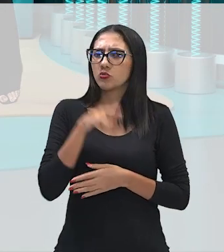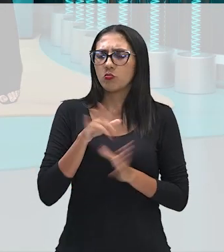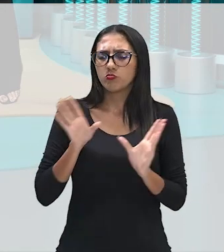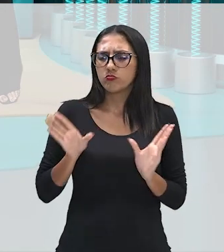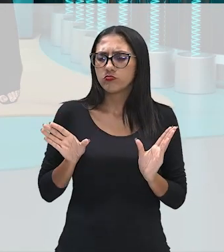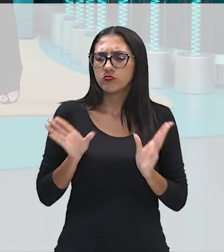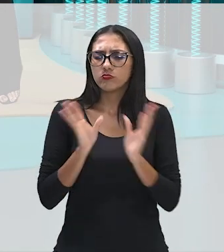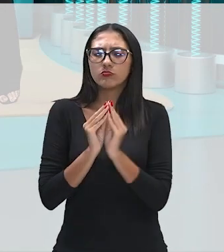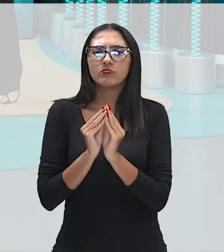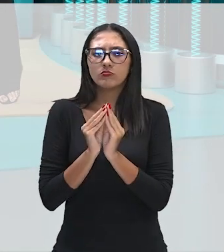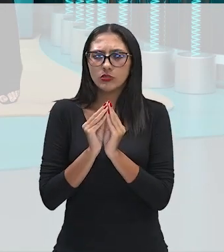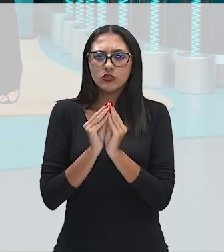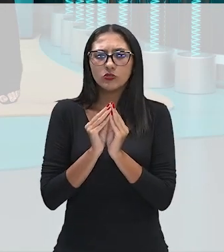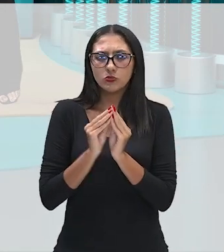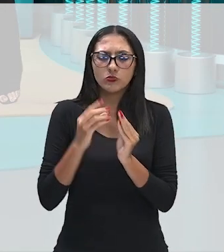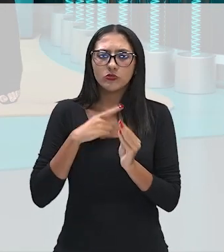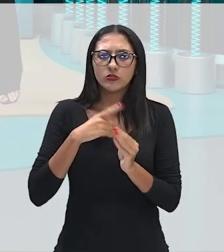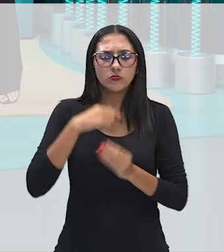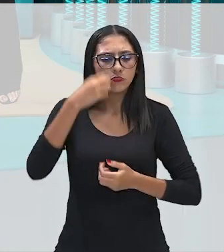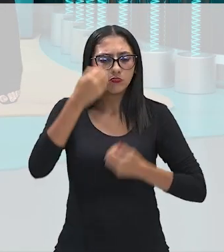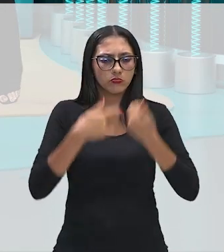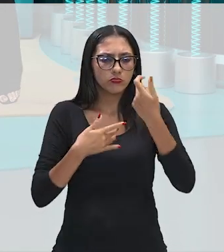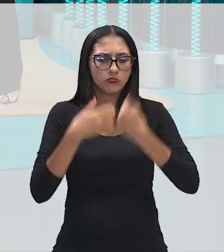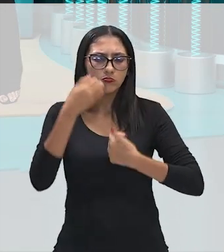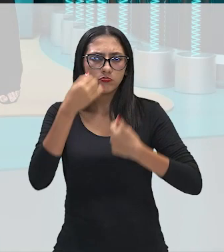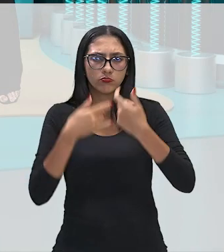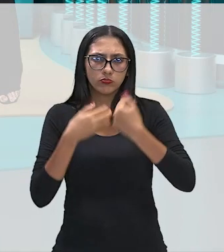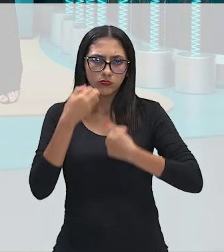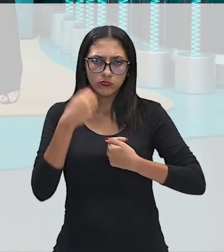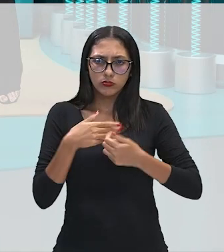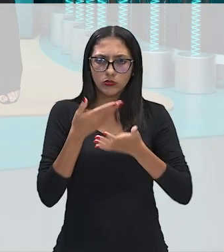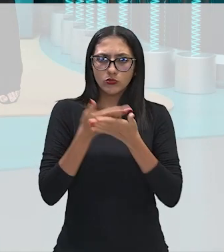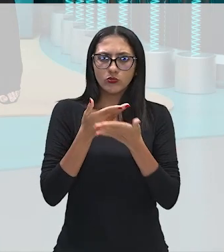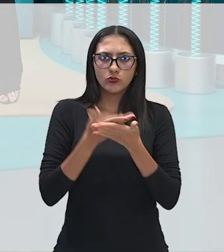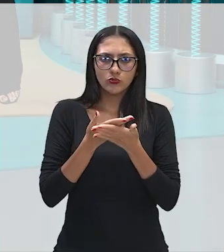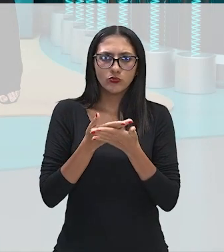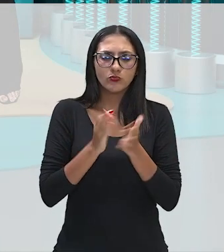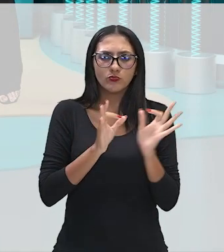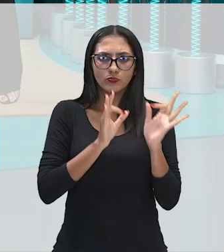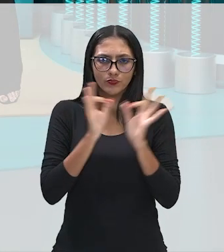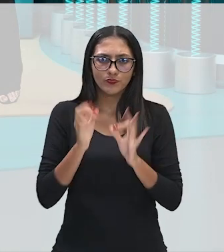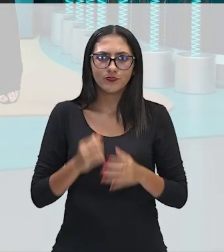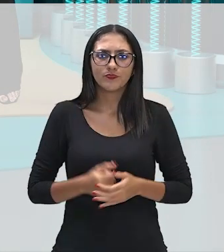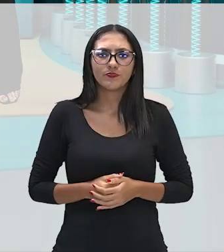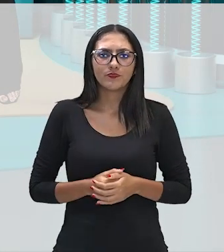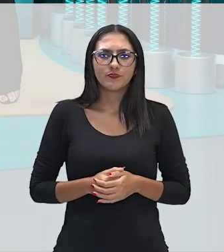que nós abordamos, né, durante a nossa aula. E espero